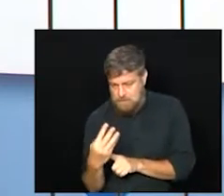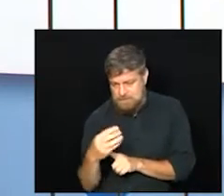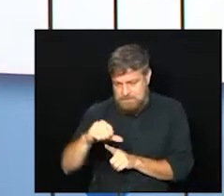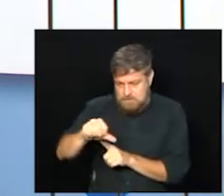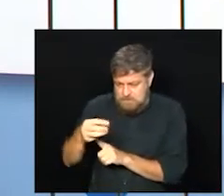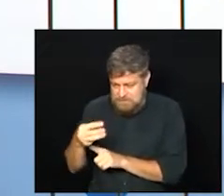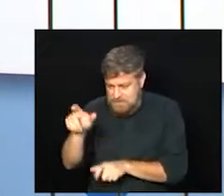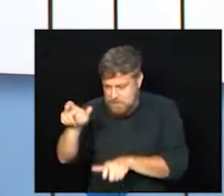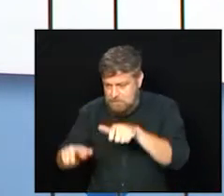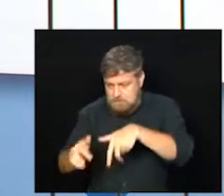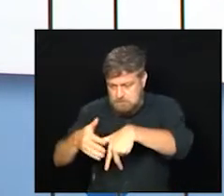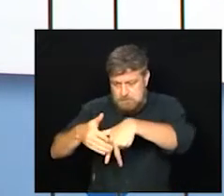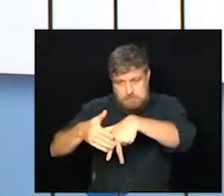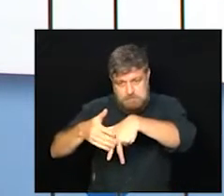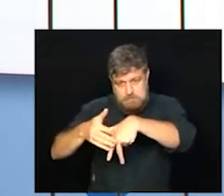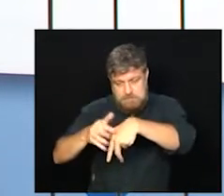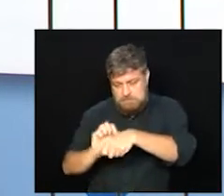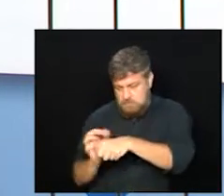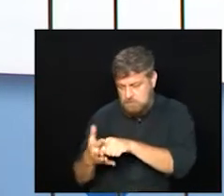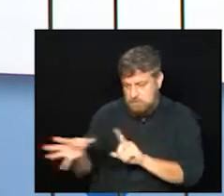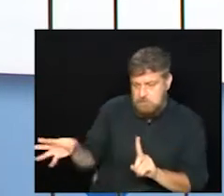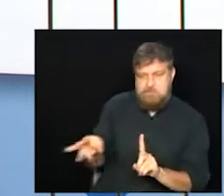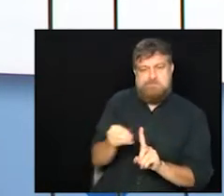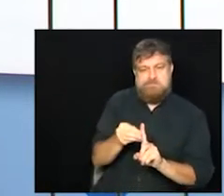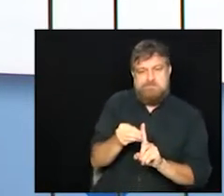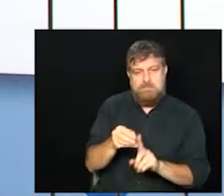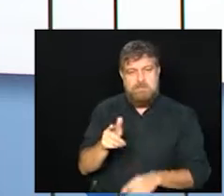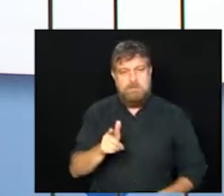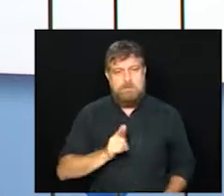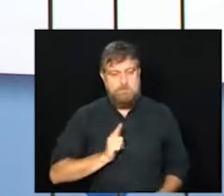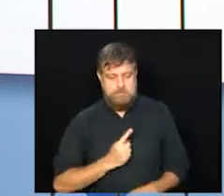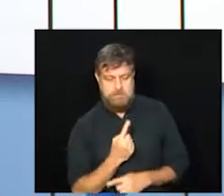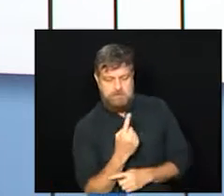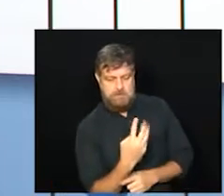4.168.493 casos da Covid-19 e